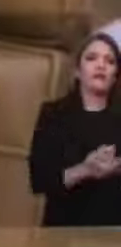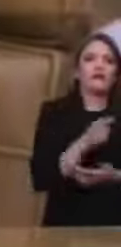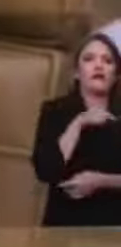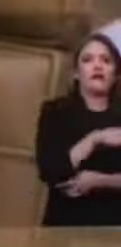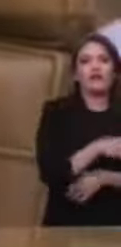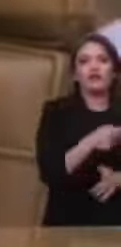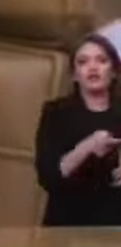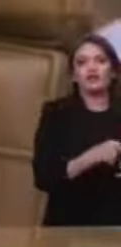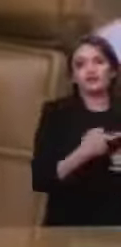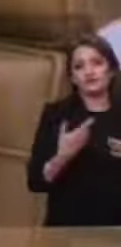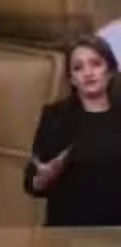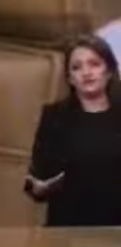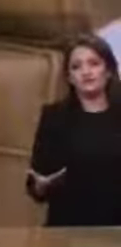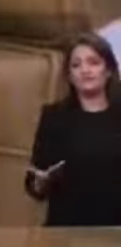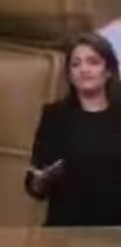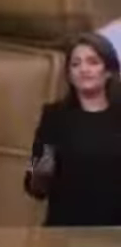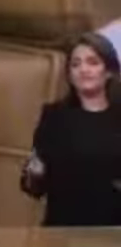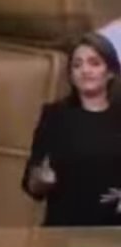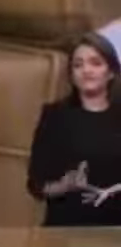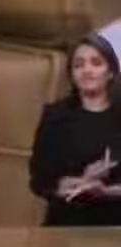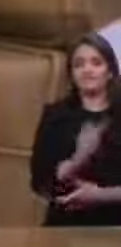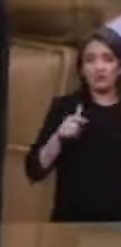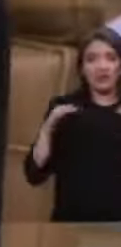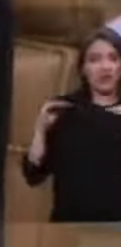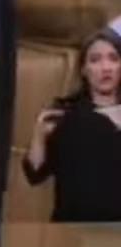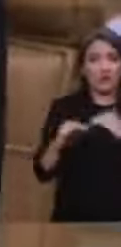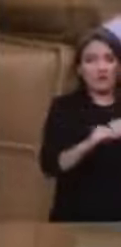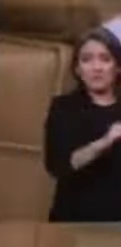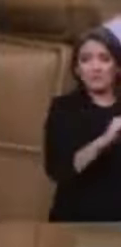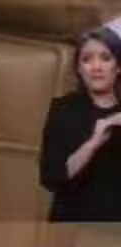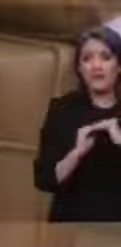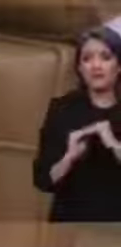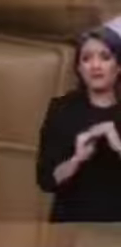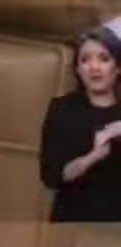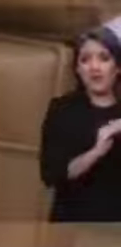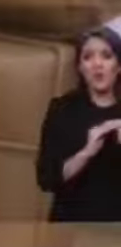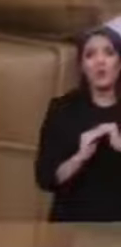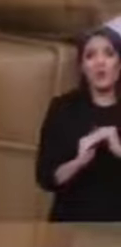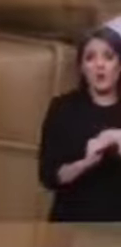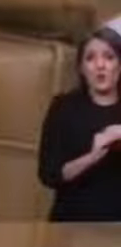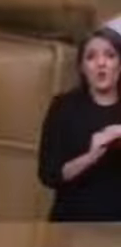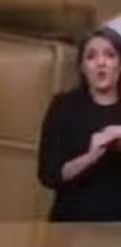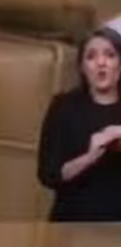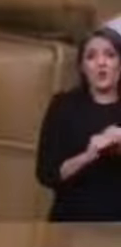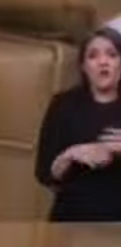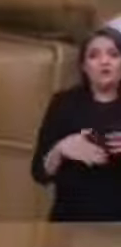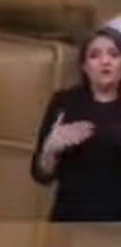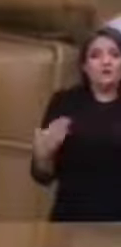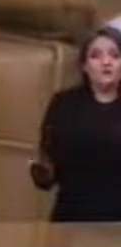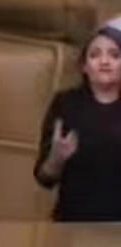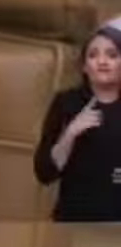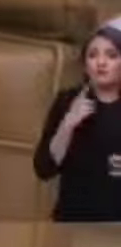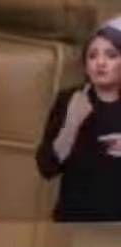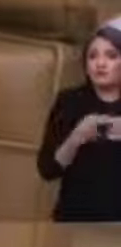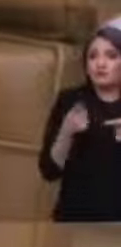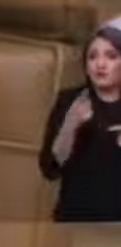instituições, por essa interpretação da lei, quis compensar a despenalização do